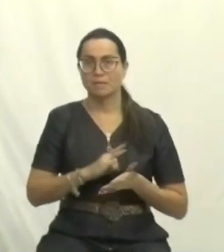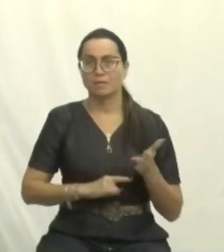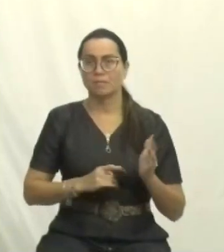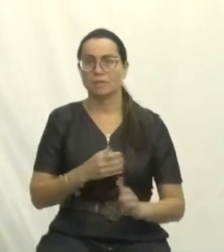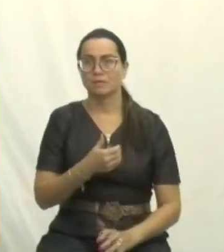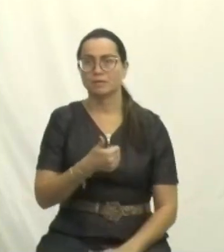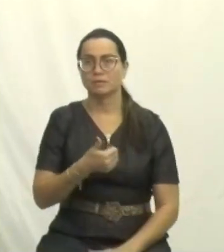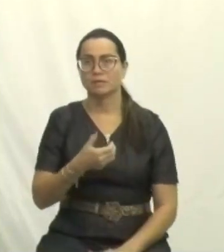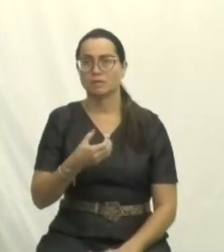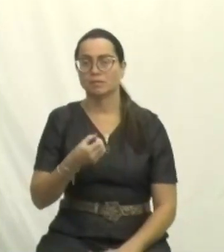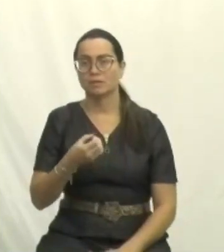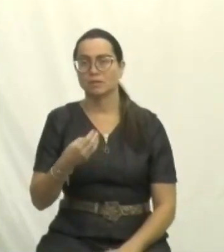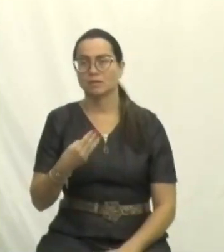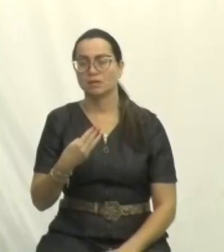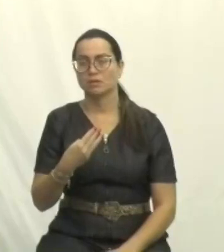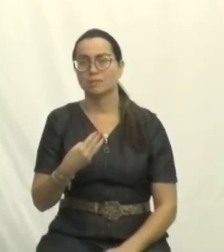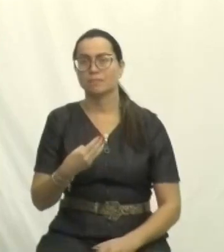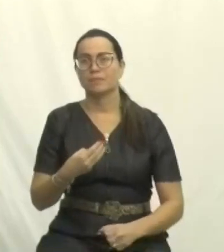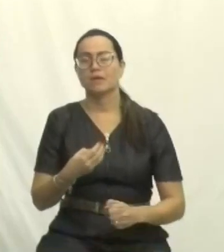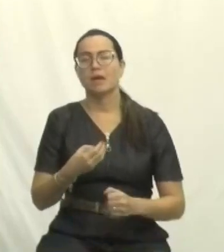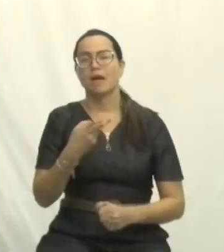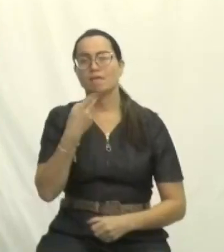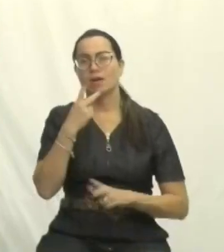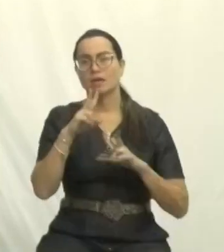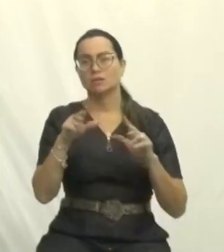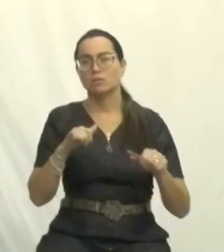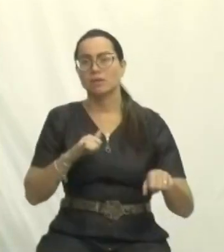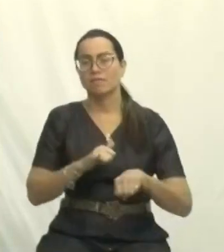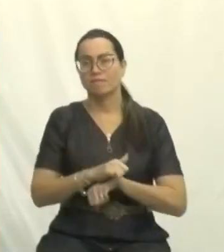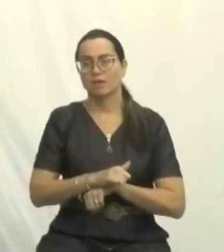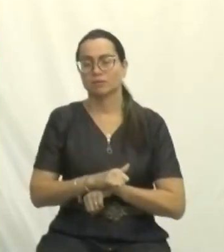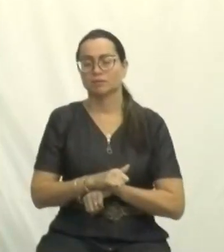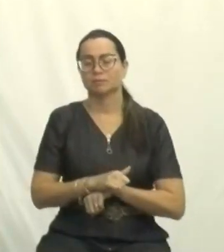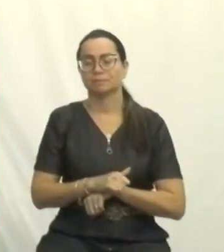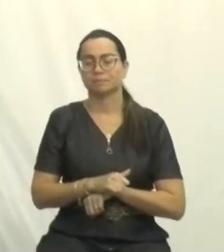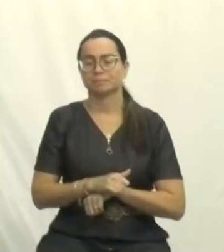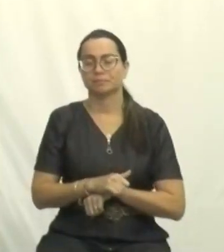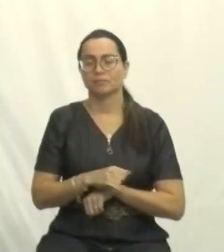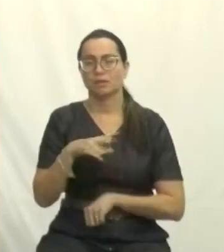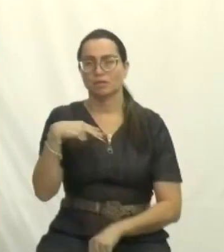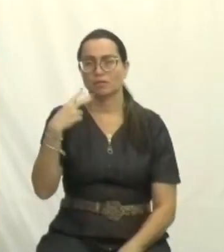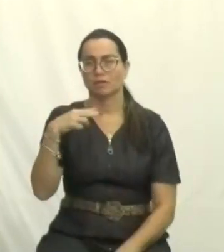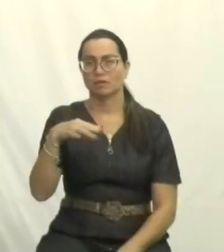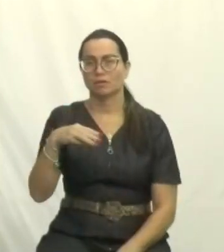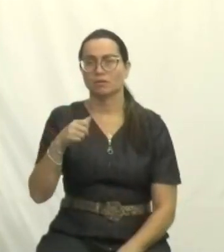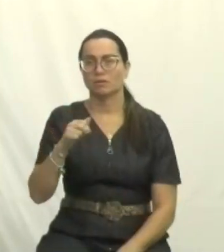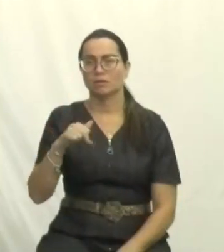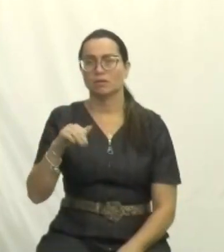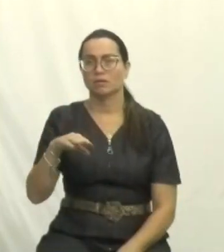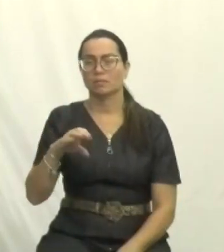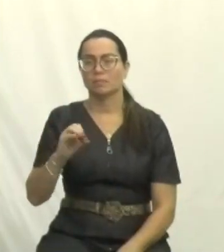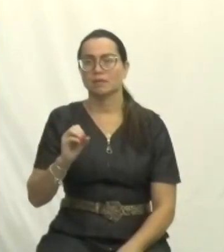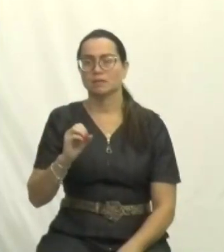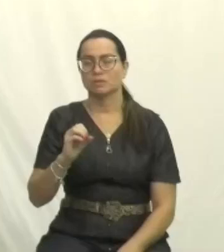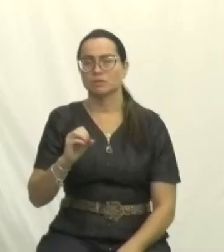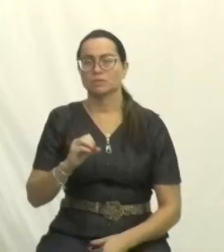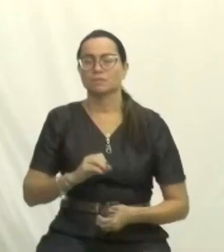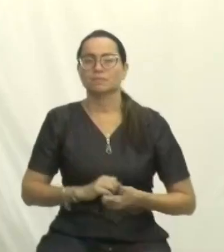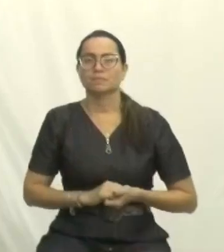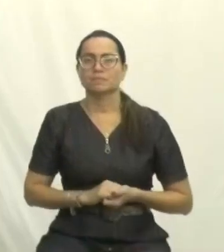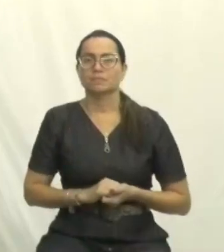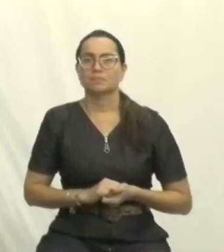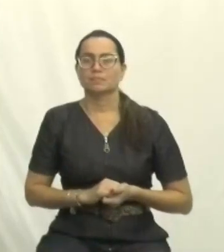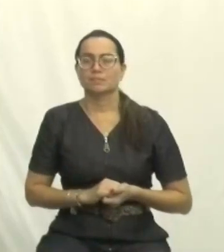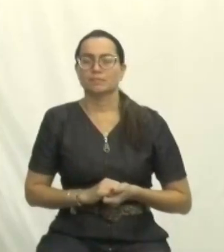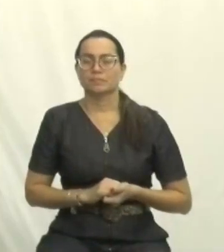103/2023, justifico a ausência do vereador Márcio Daraus da Luz da sessão ordinária da Câmara de Vereadores do dia 28